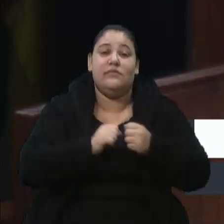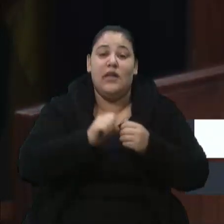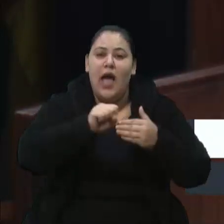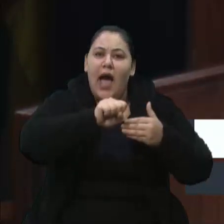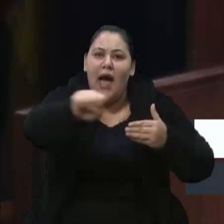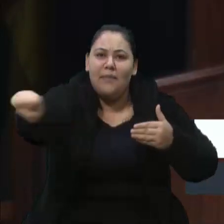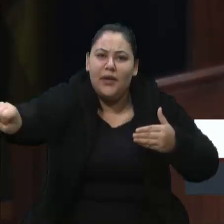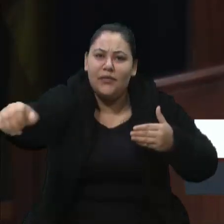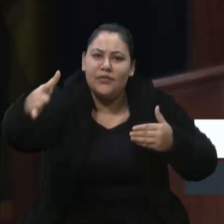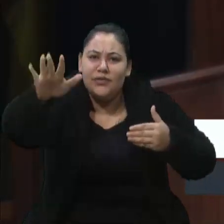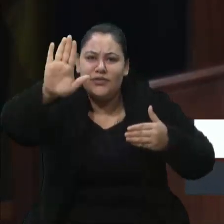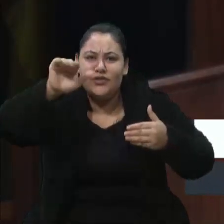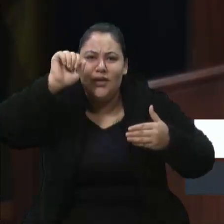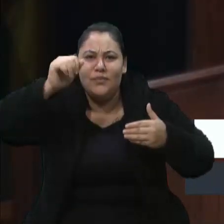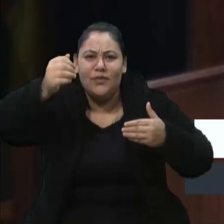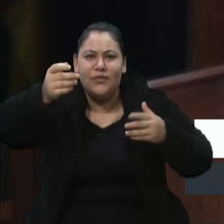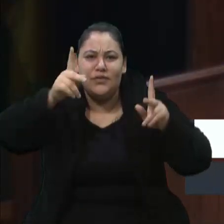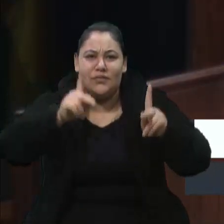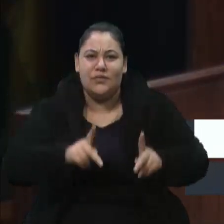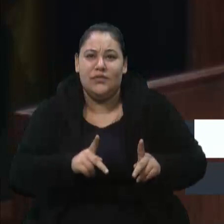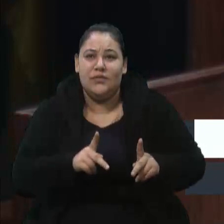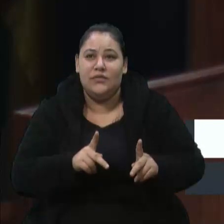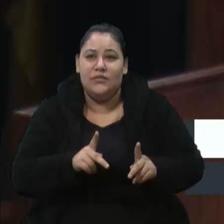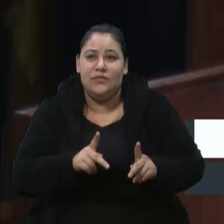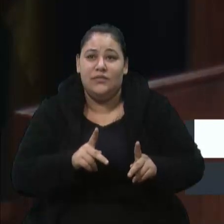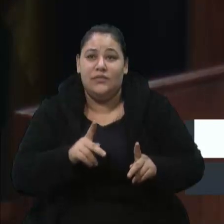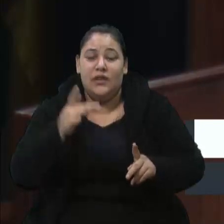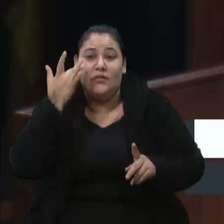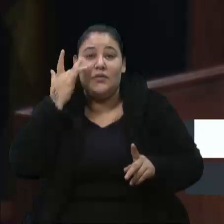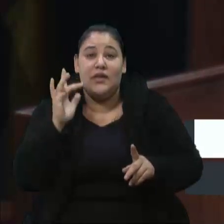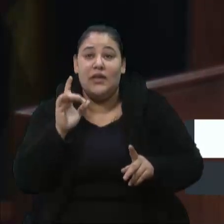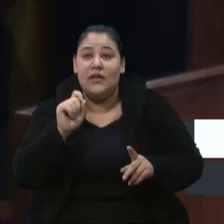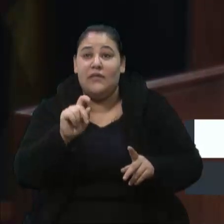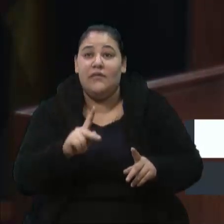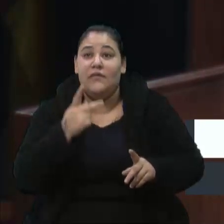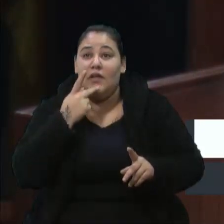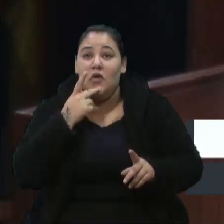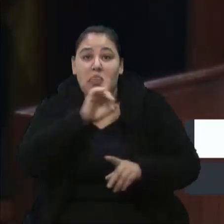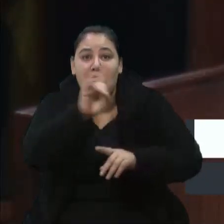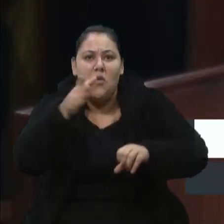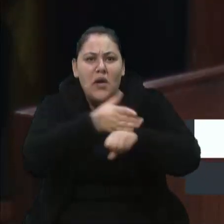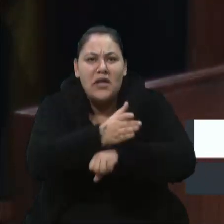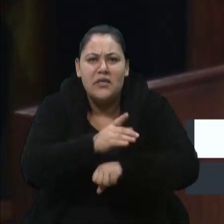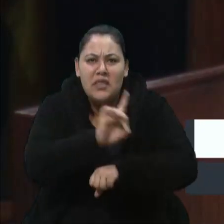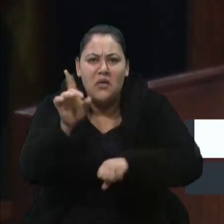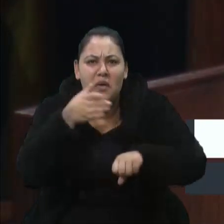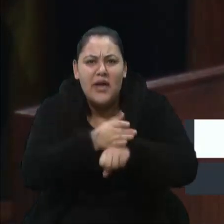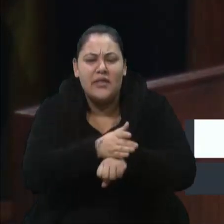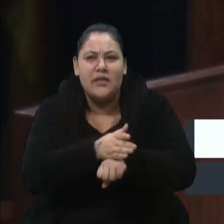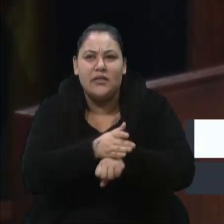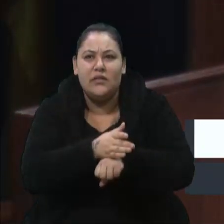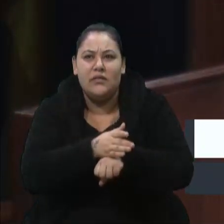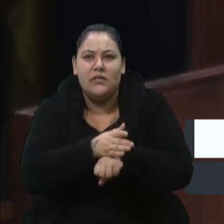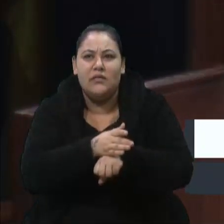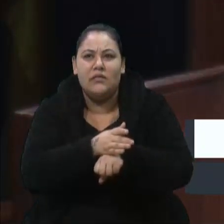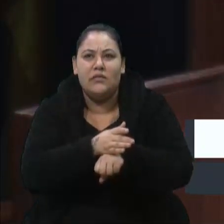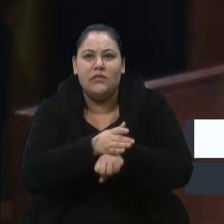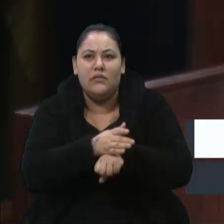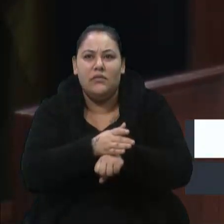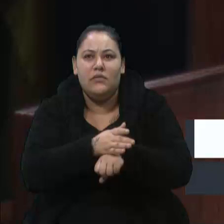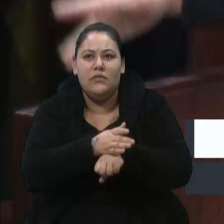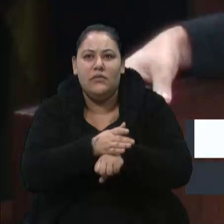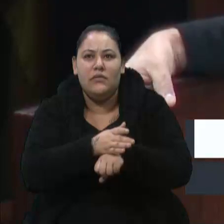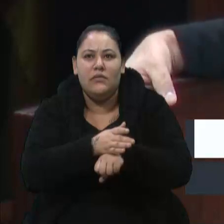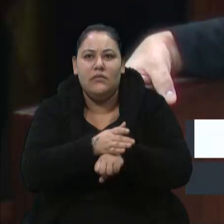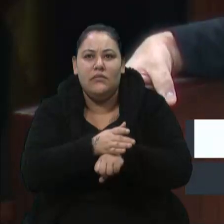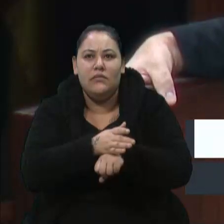mandou todo mundo entrar. E o cara, ele impediu, nem sabia que era CC. Ele disse, não entra, não entra. E ele fez assim. E o senhor se colocava para abrir para o